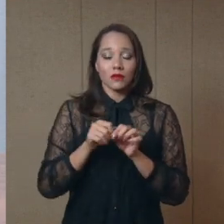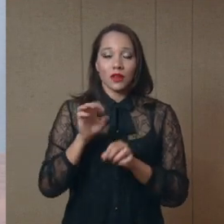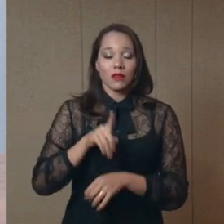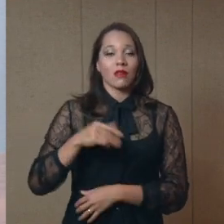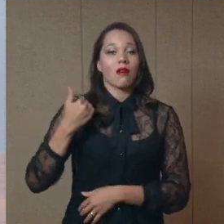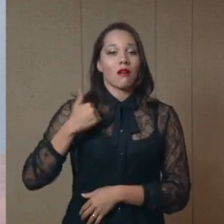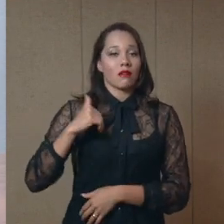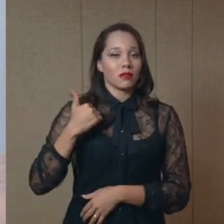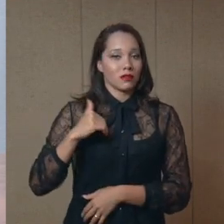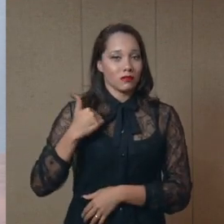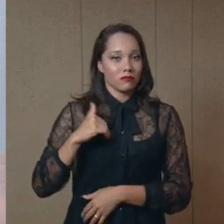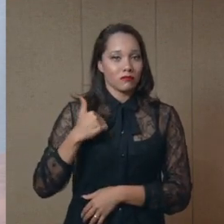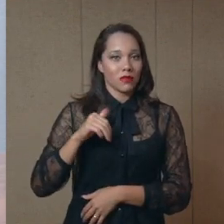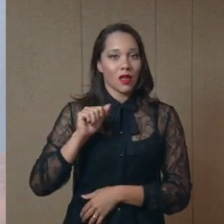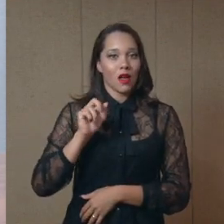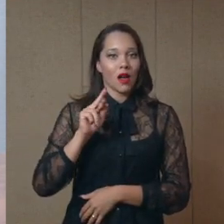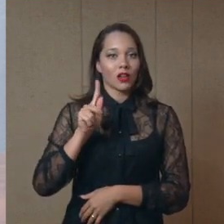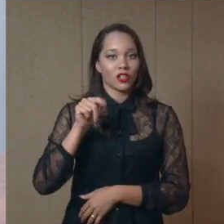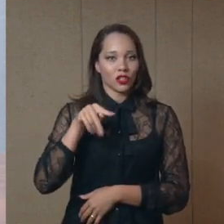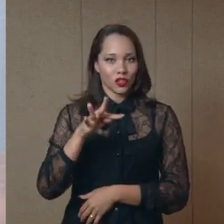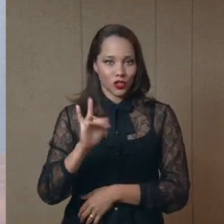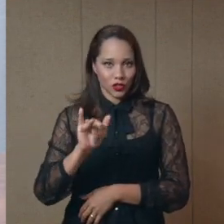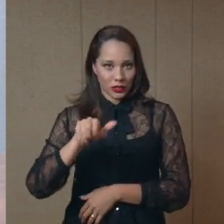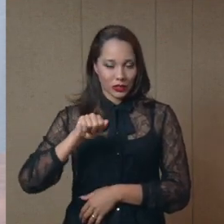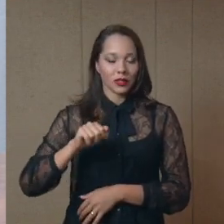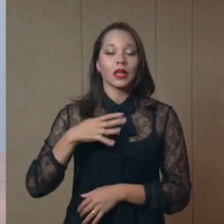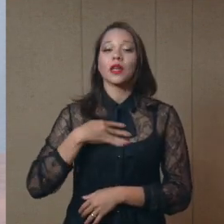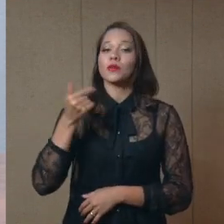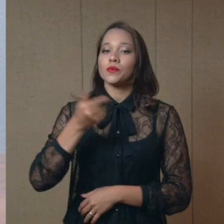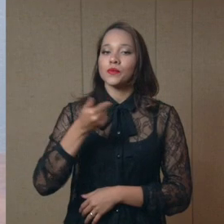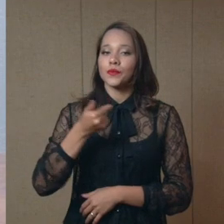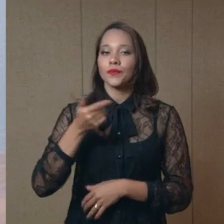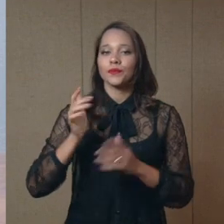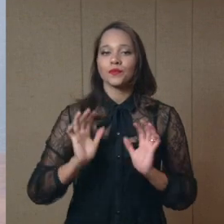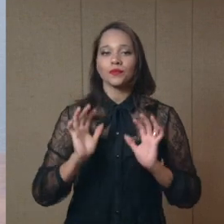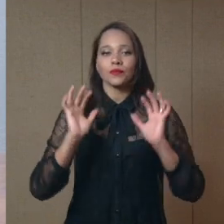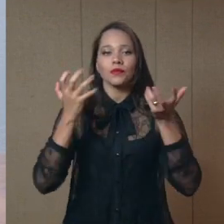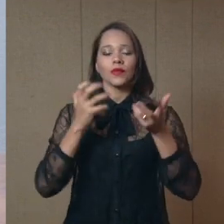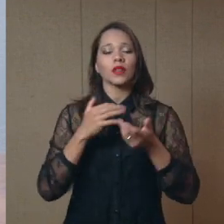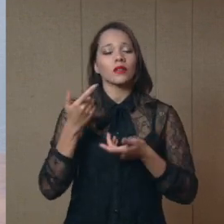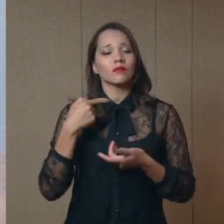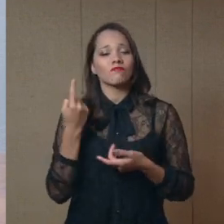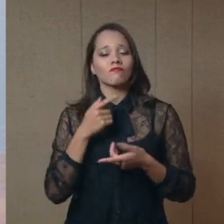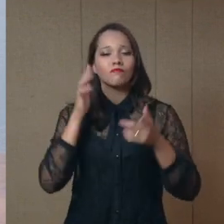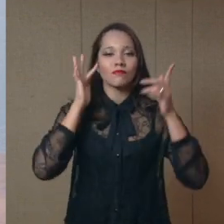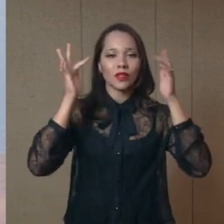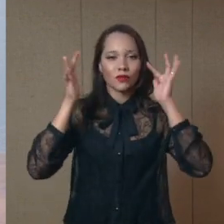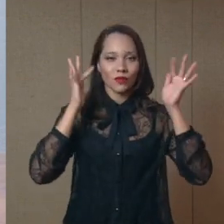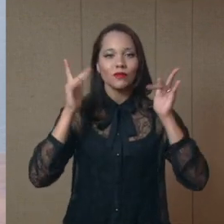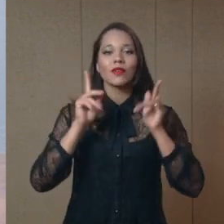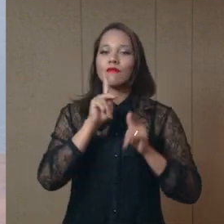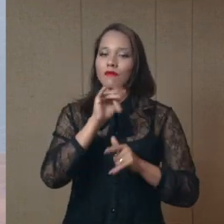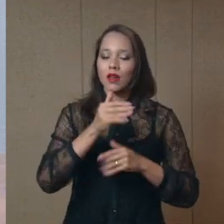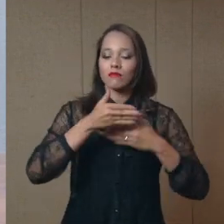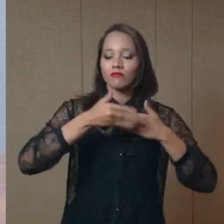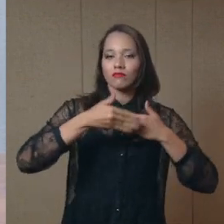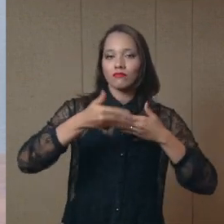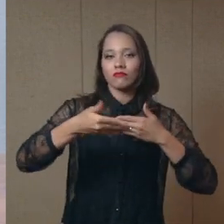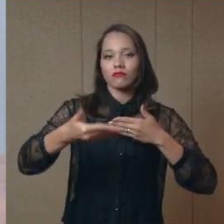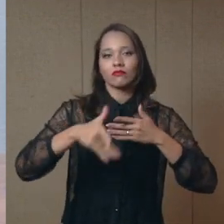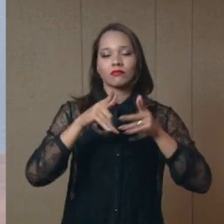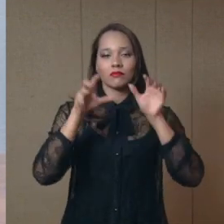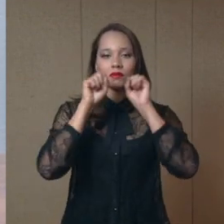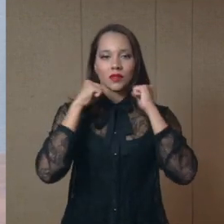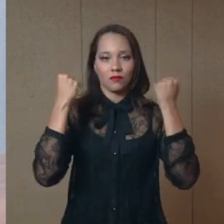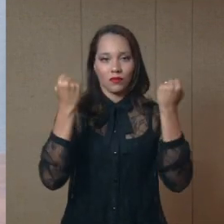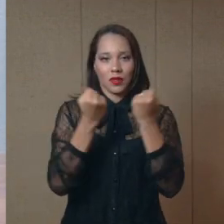argentina esse é o nosso segundo do evento do que imaginamos que será uma série de de seminários